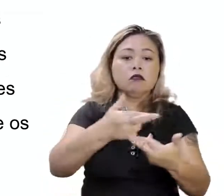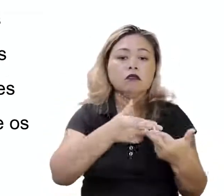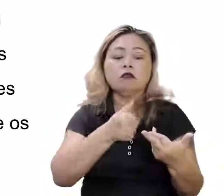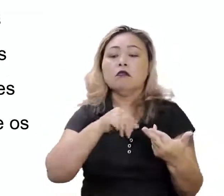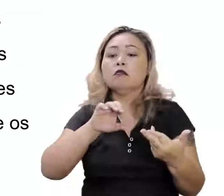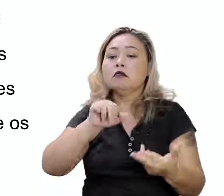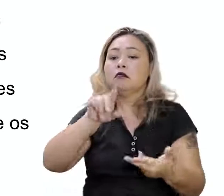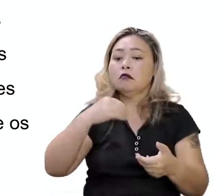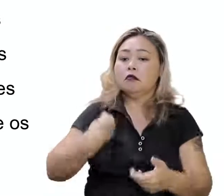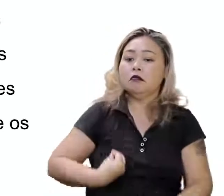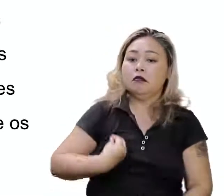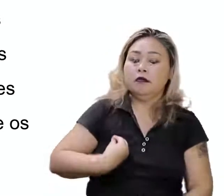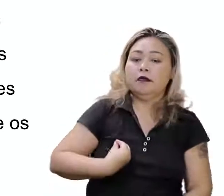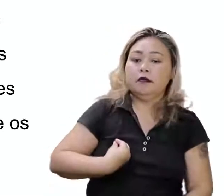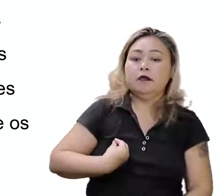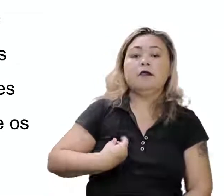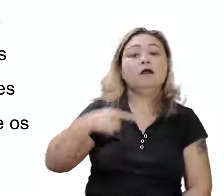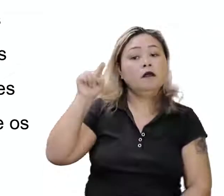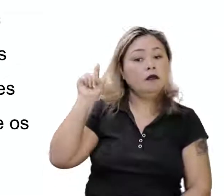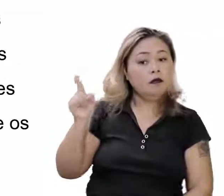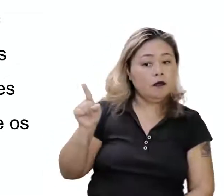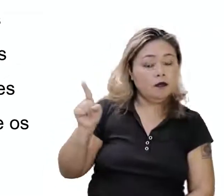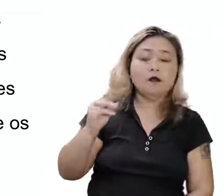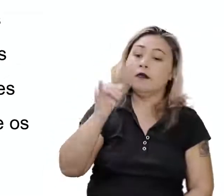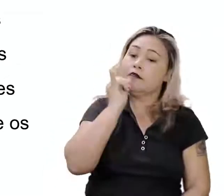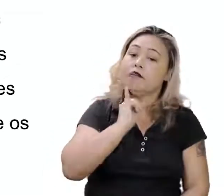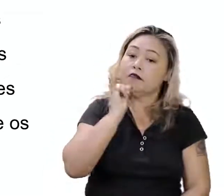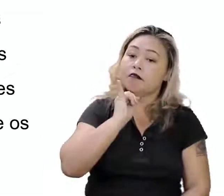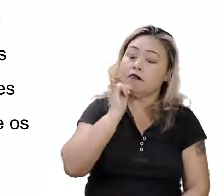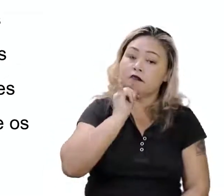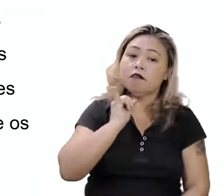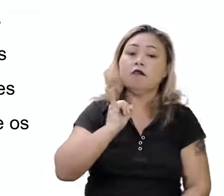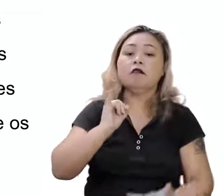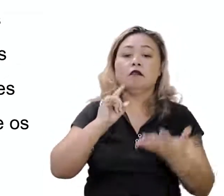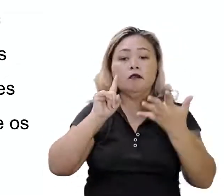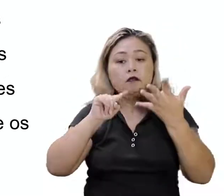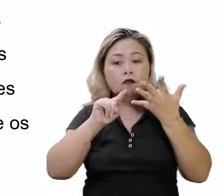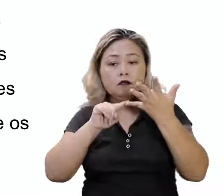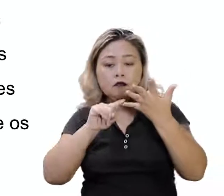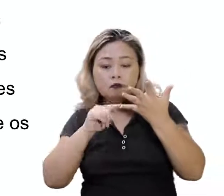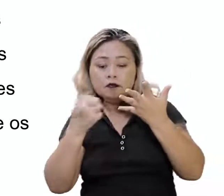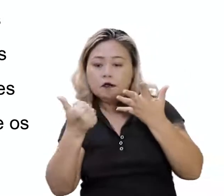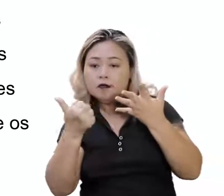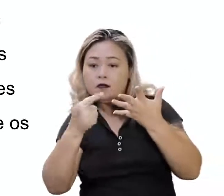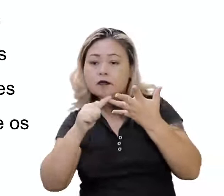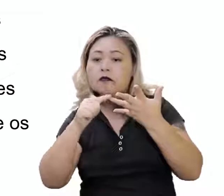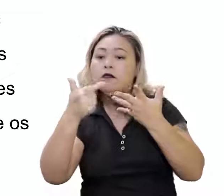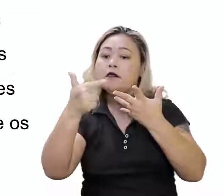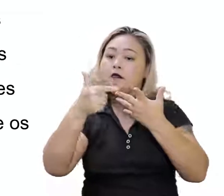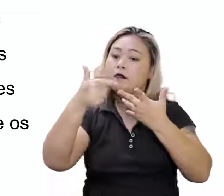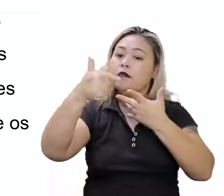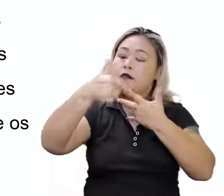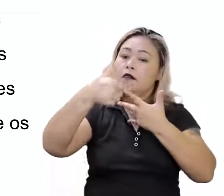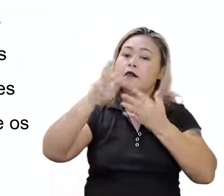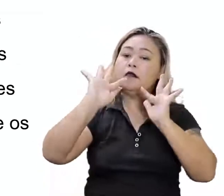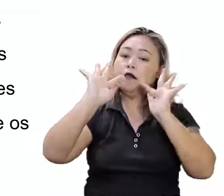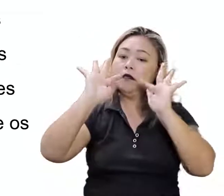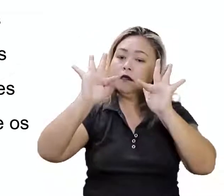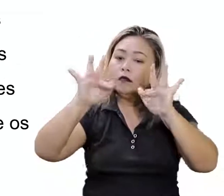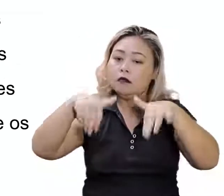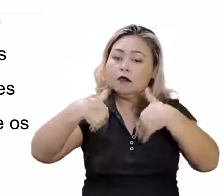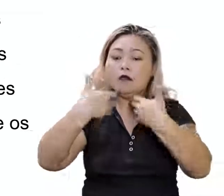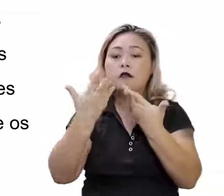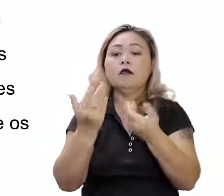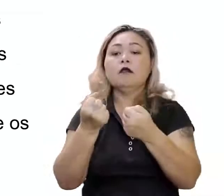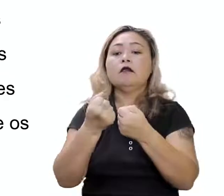os seres vivos. Aí nesse exemplo aí vocês têm os produtores, os consumidores de primeira ordem, que vão aí se ramificando para